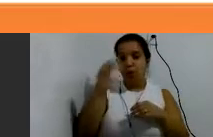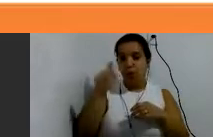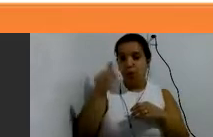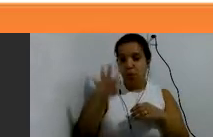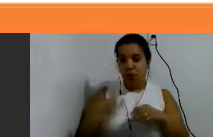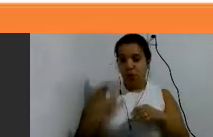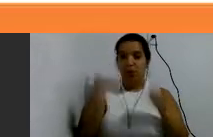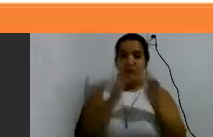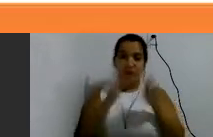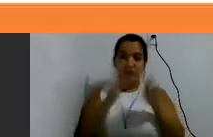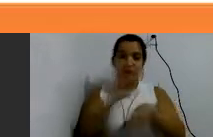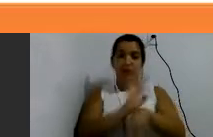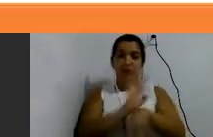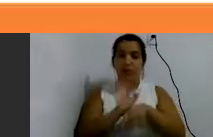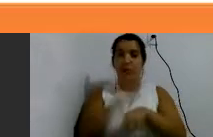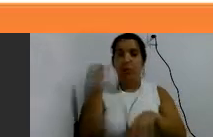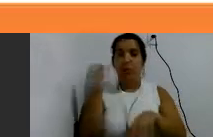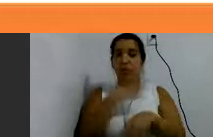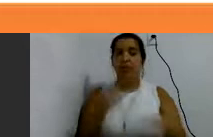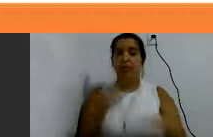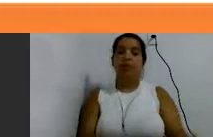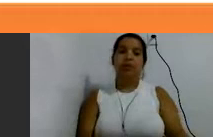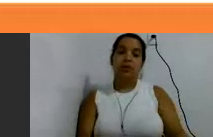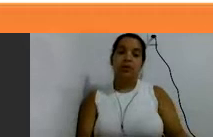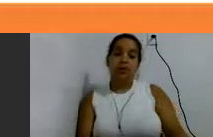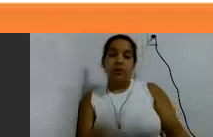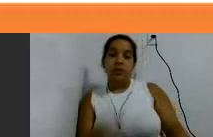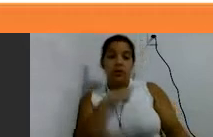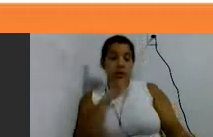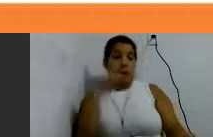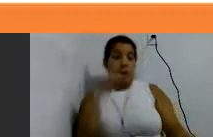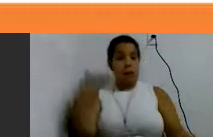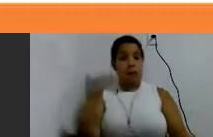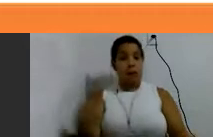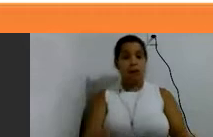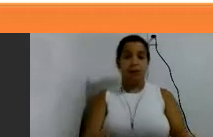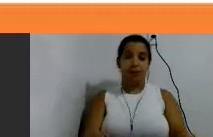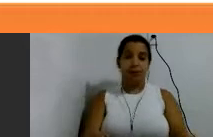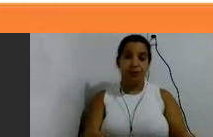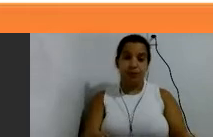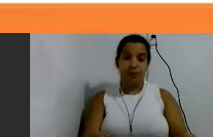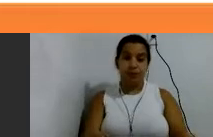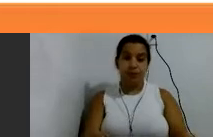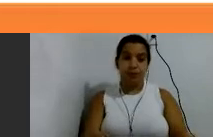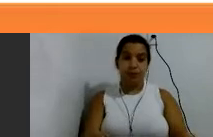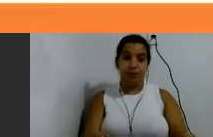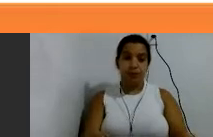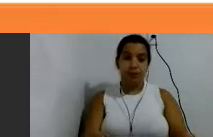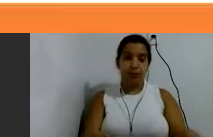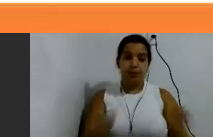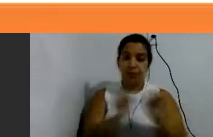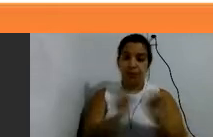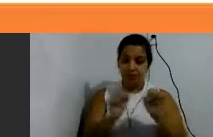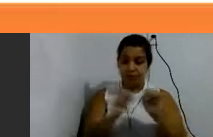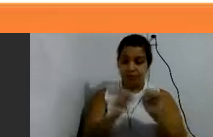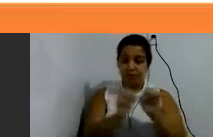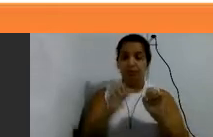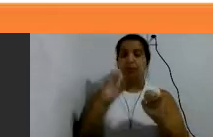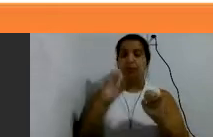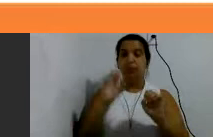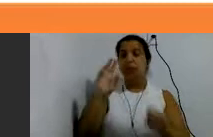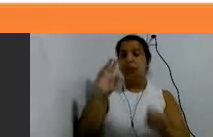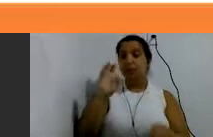novas células. E aqui a gente tem um outro triatomínio que vai fazer o hematofagismo no